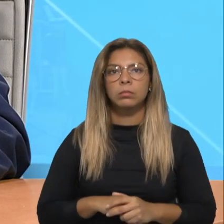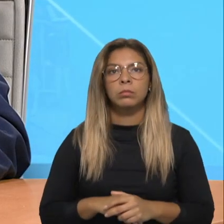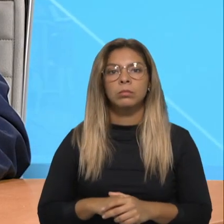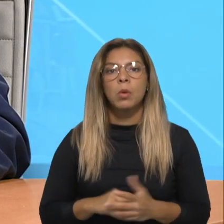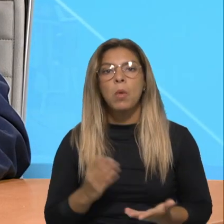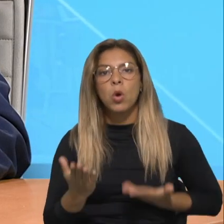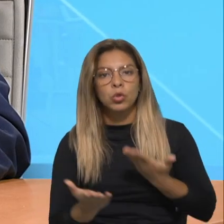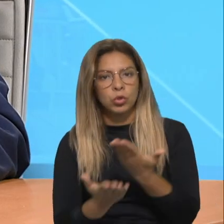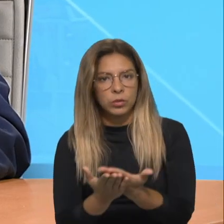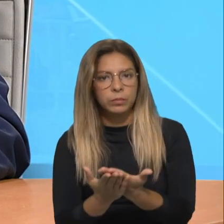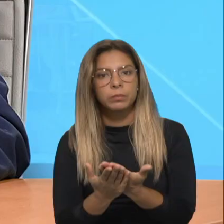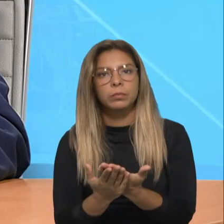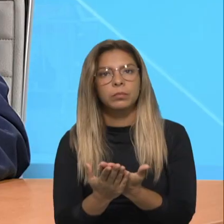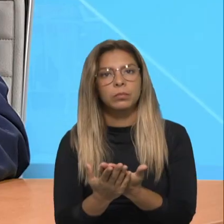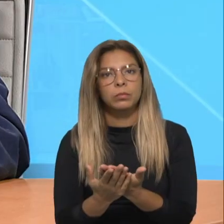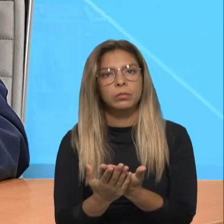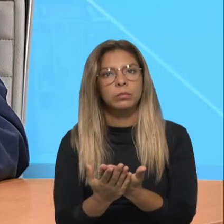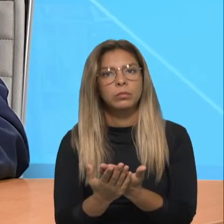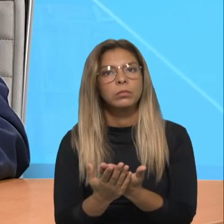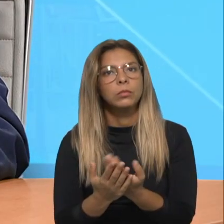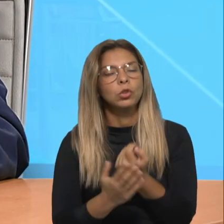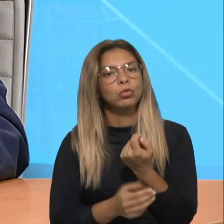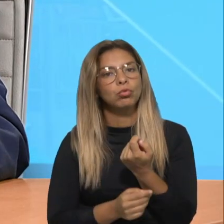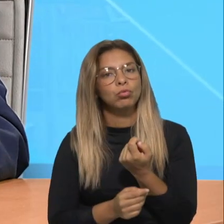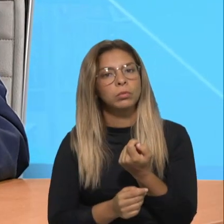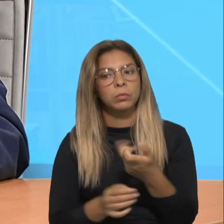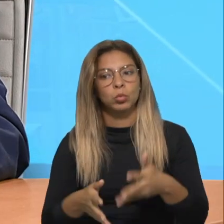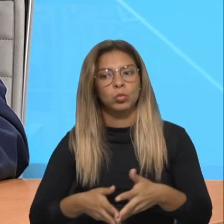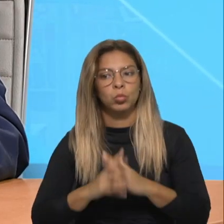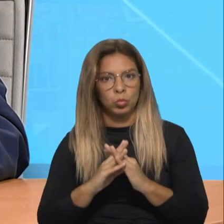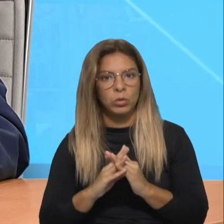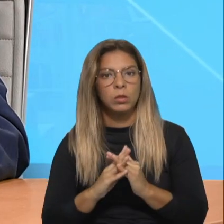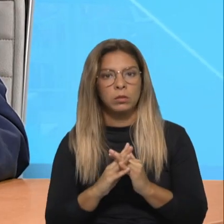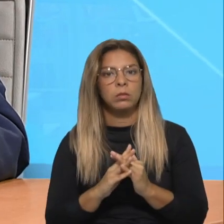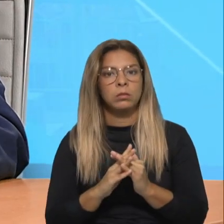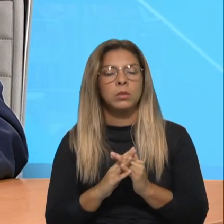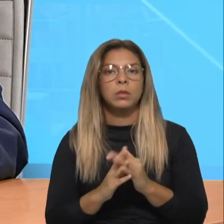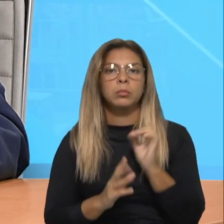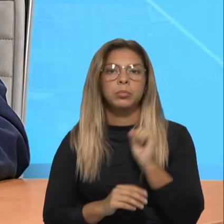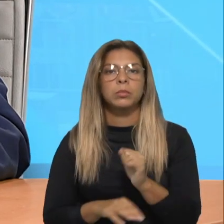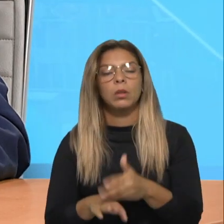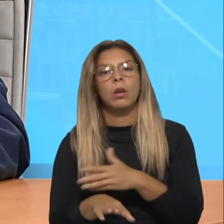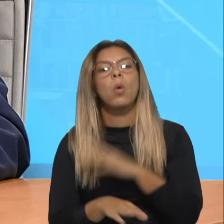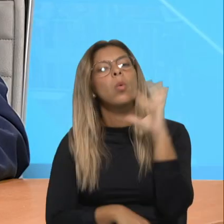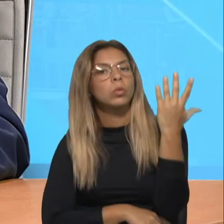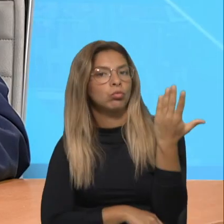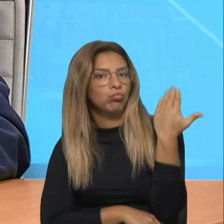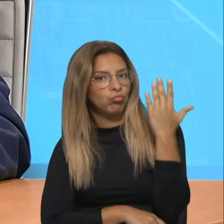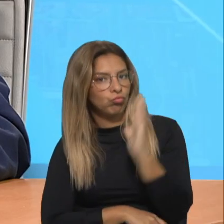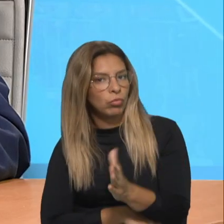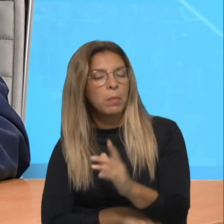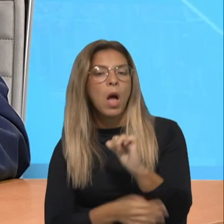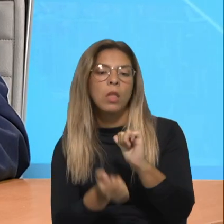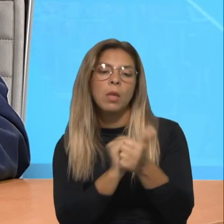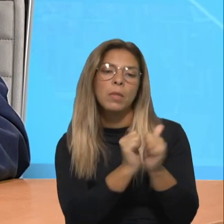formativa veio um bocadinho na mesma estrutura com que começou, com uma outra pequenina adaptação. E uma